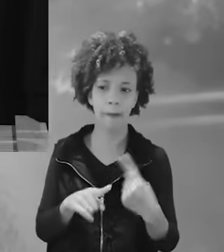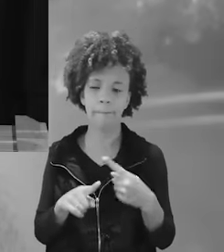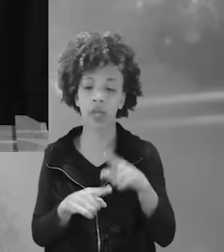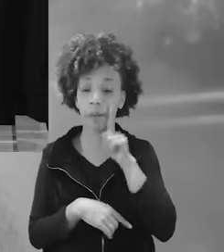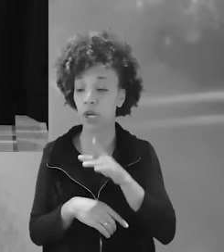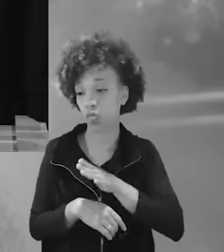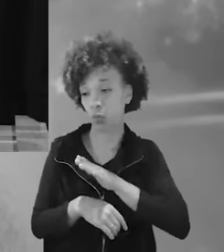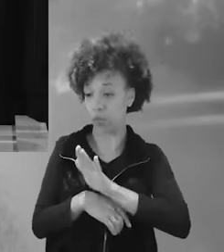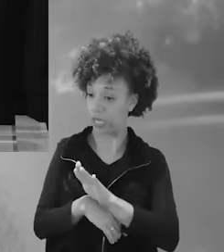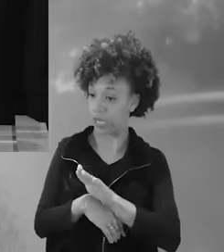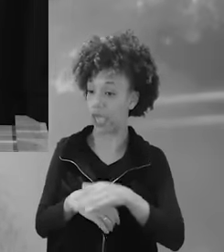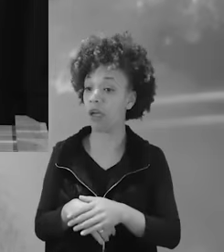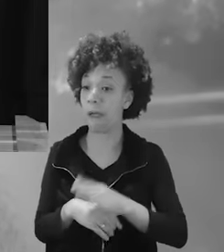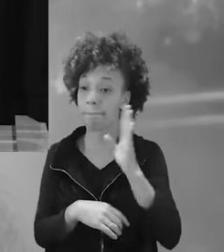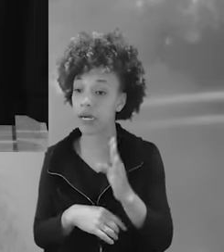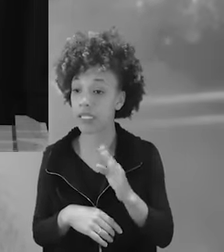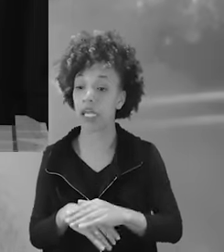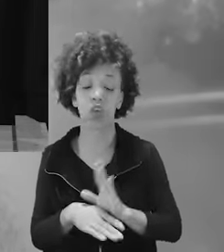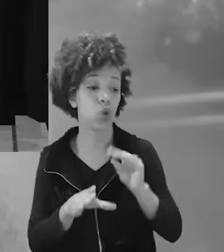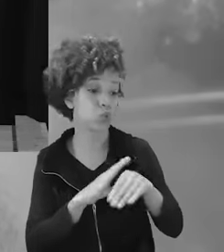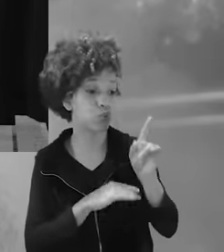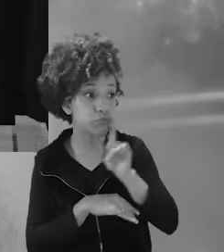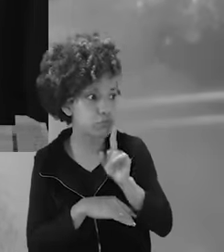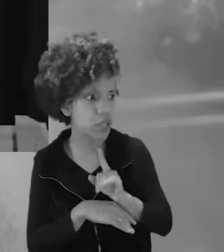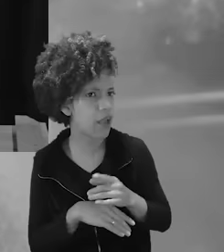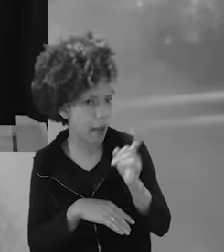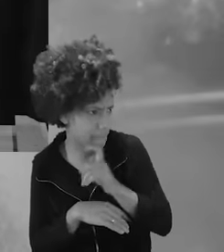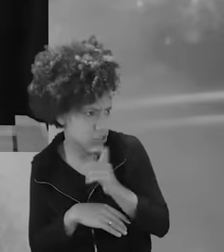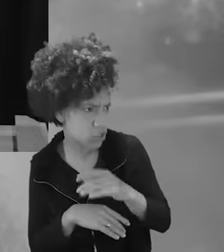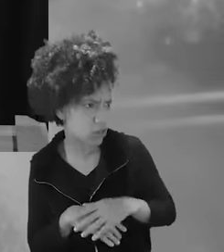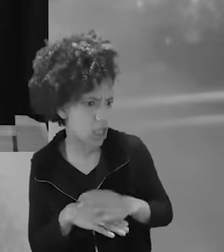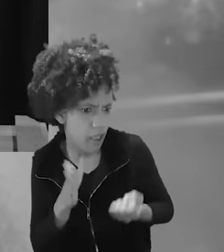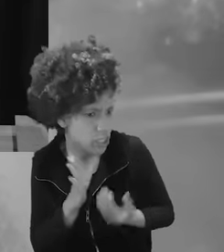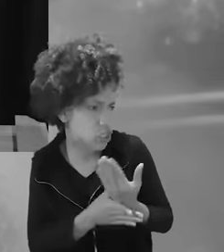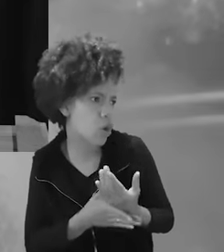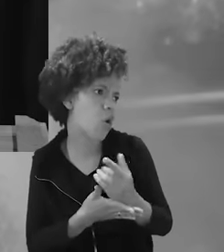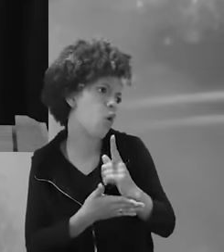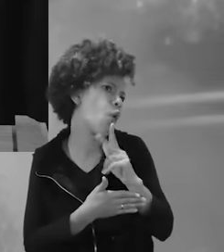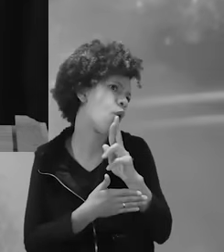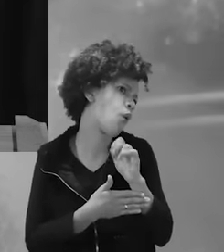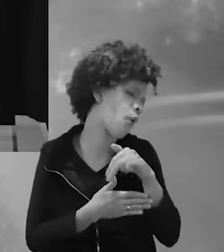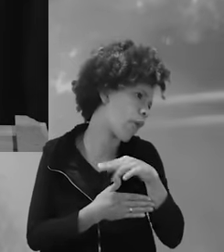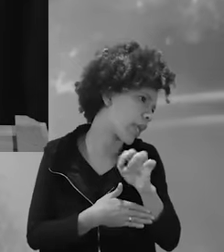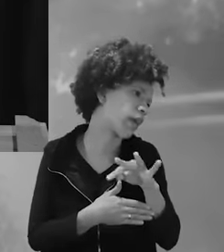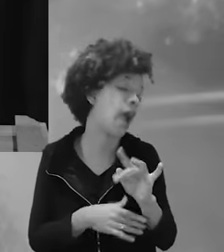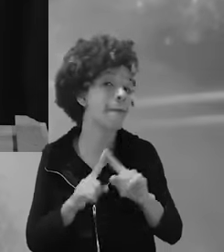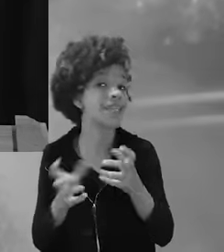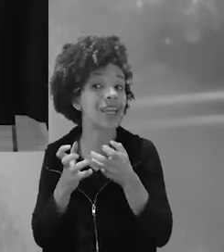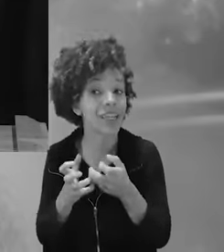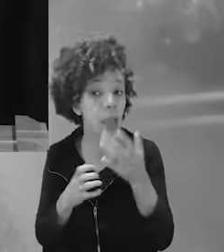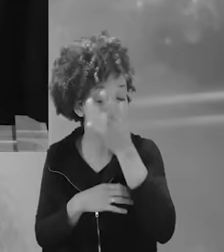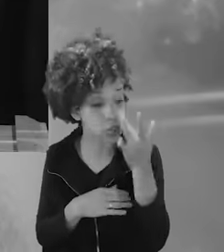você vai porque americano não quer brasileiro nos Estados Unidos é mentira ele quer você aqui tanto que ele criou brincar mas ele quer a pessoa